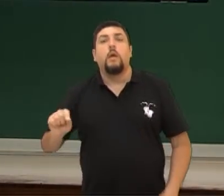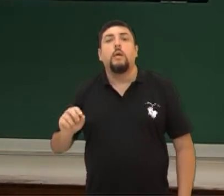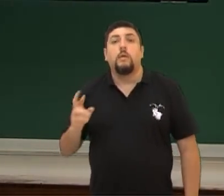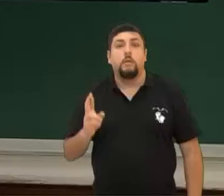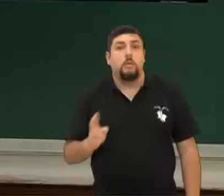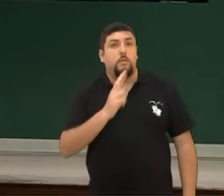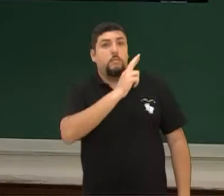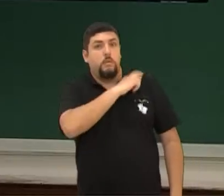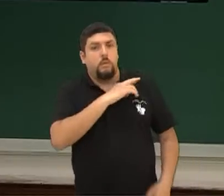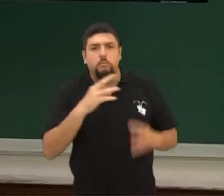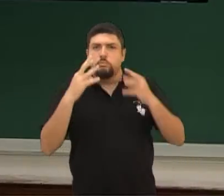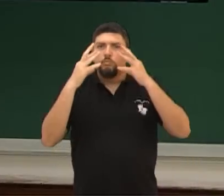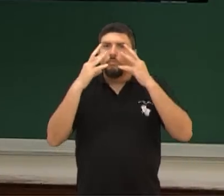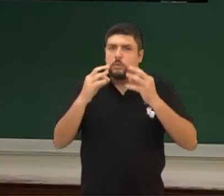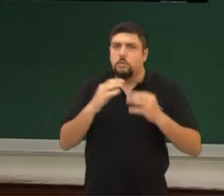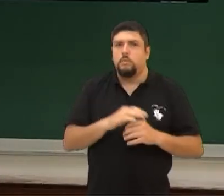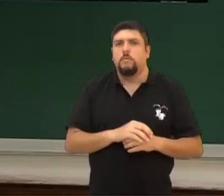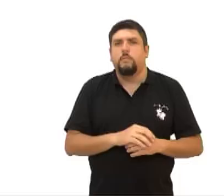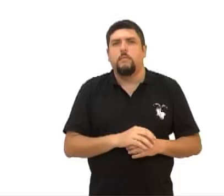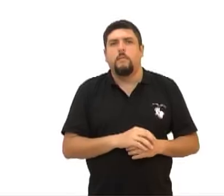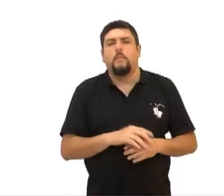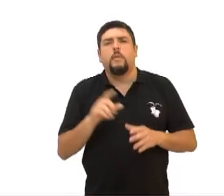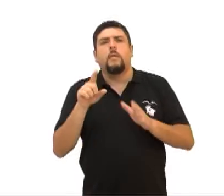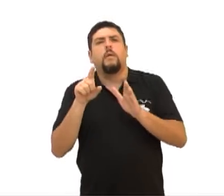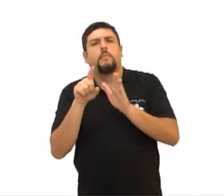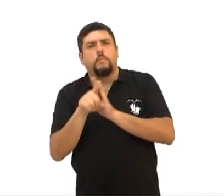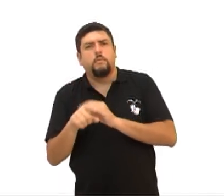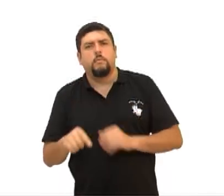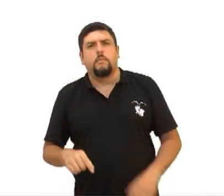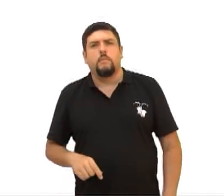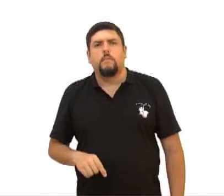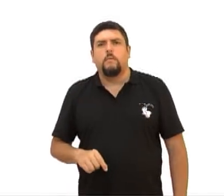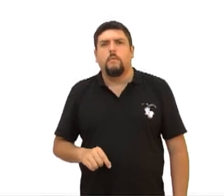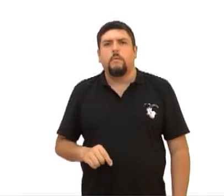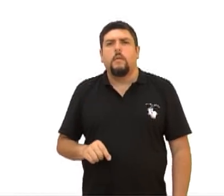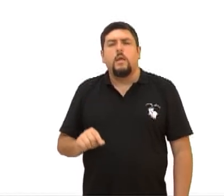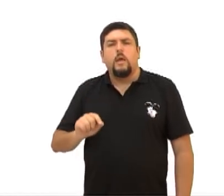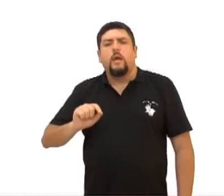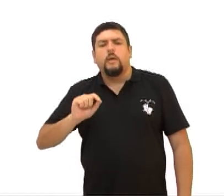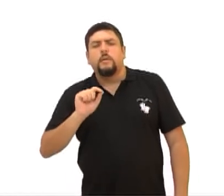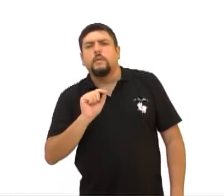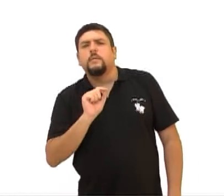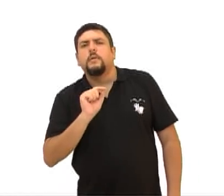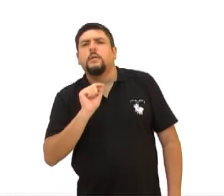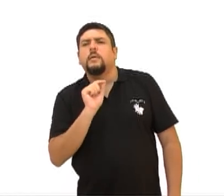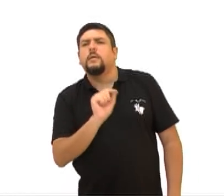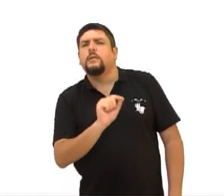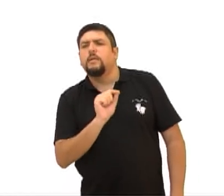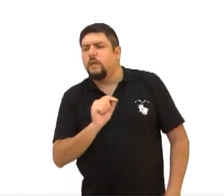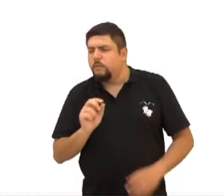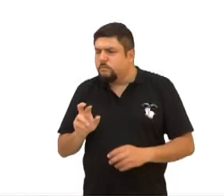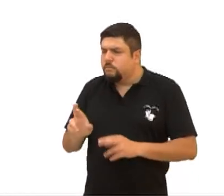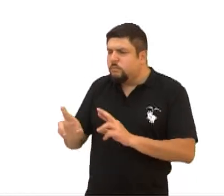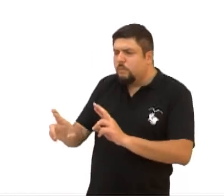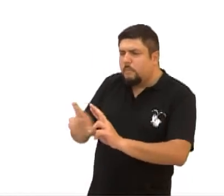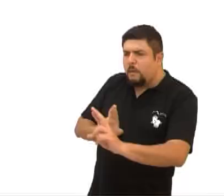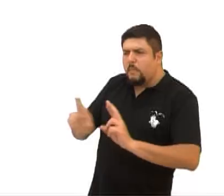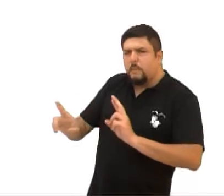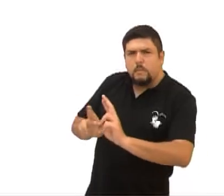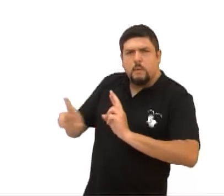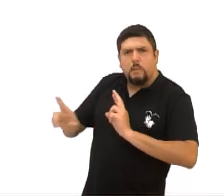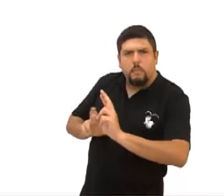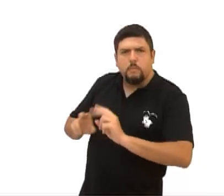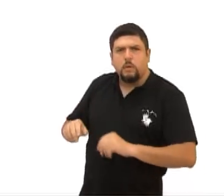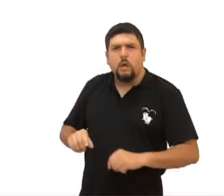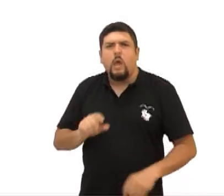nas informações e a pergunta é a seguinte. Quem, segundo as respostas dos entrevistados, apresenta o